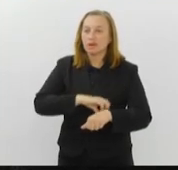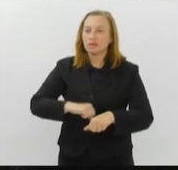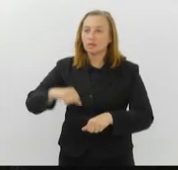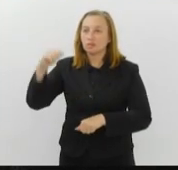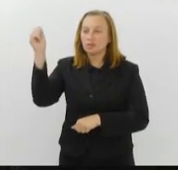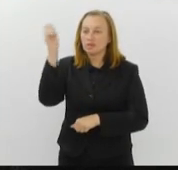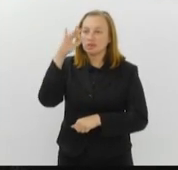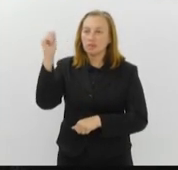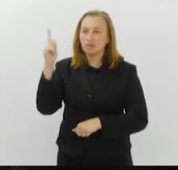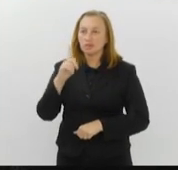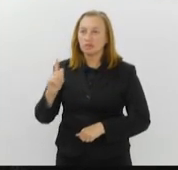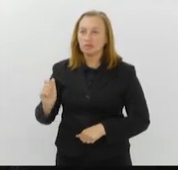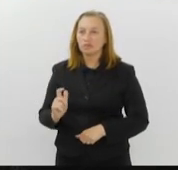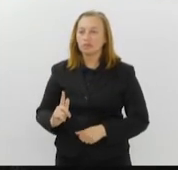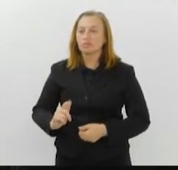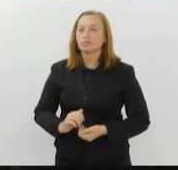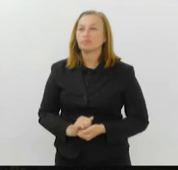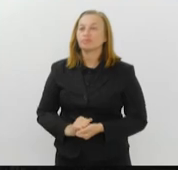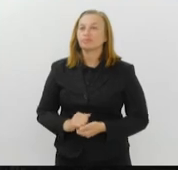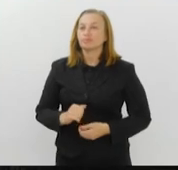Amada Brasil